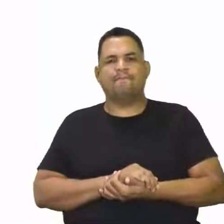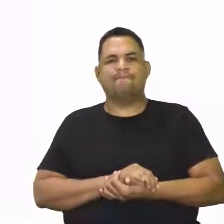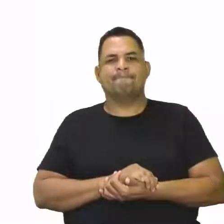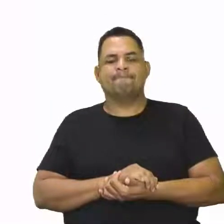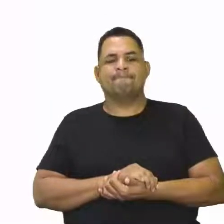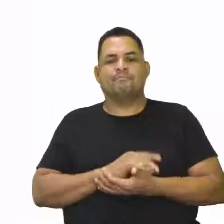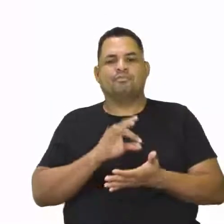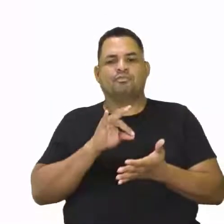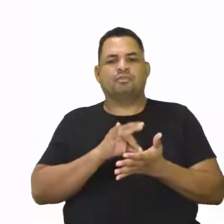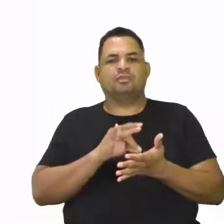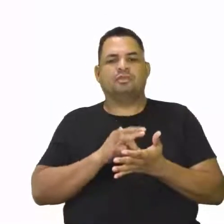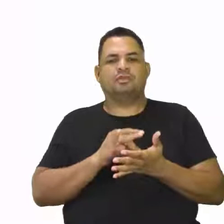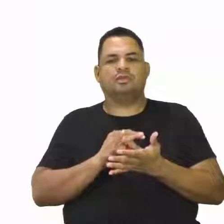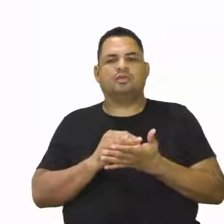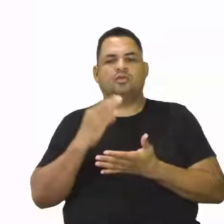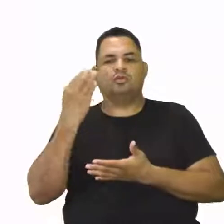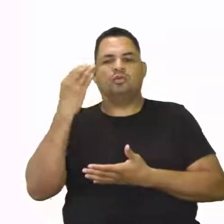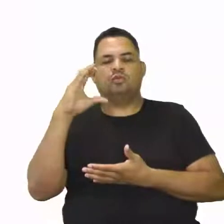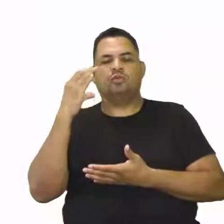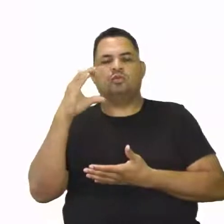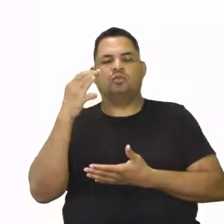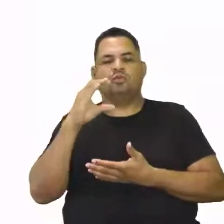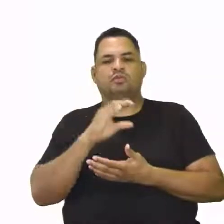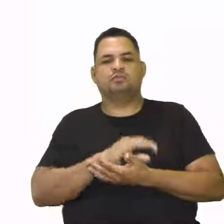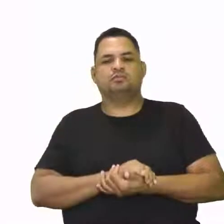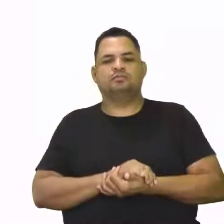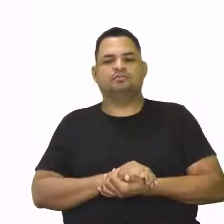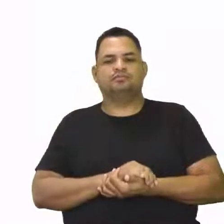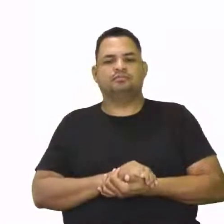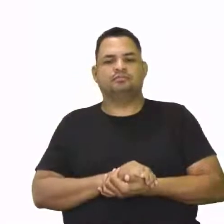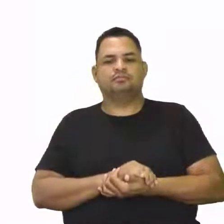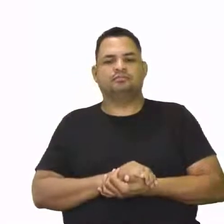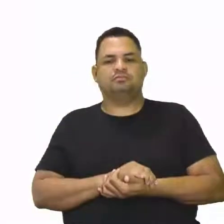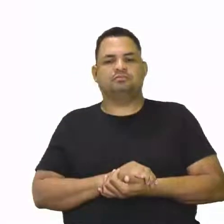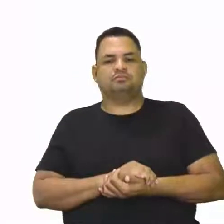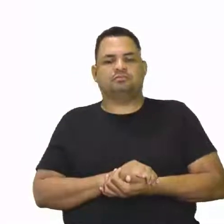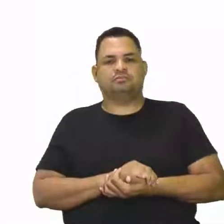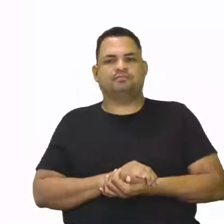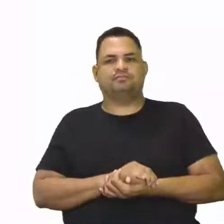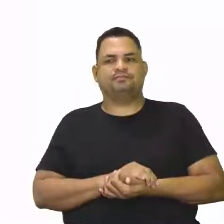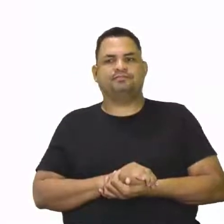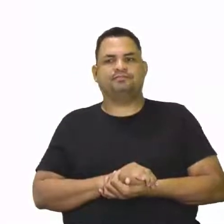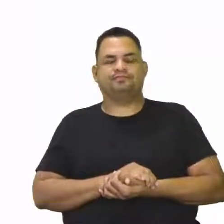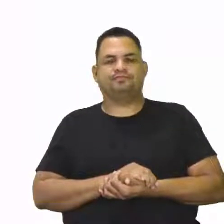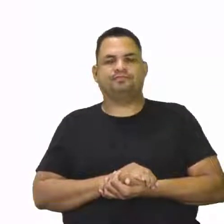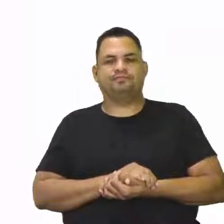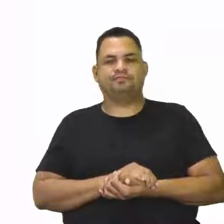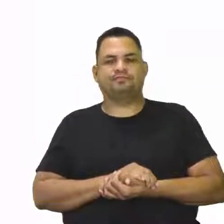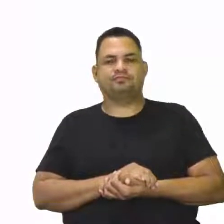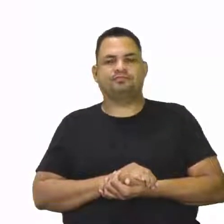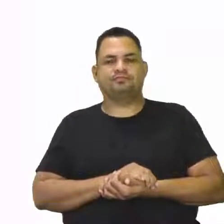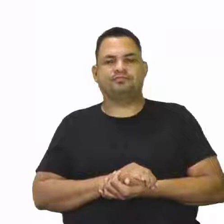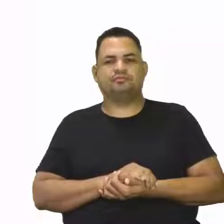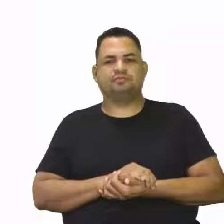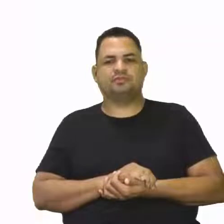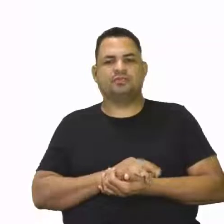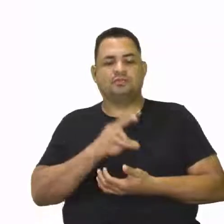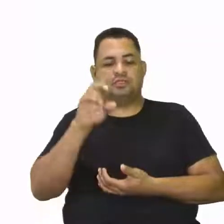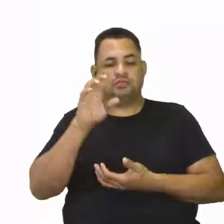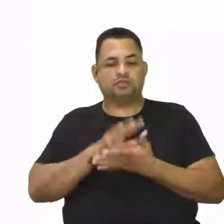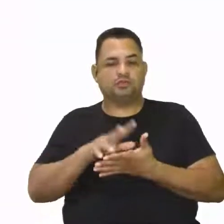na verdade, colombiano, na verdade. É um texto Monterroso. colombiano e é um conto. É um conto. É um conto,